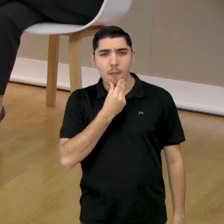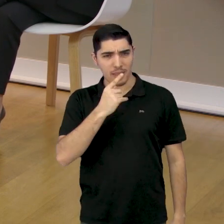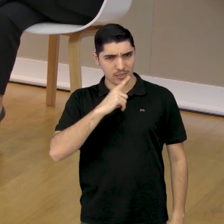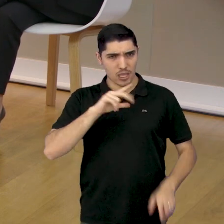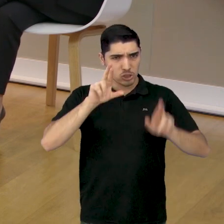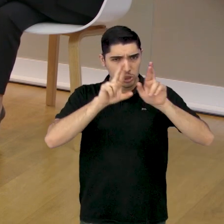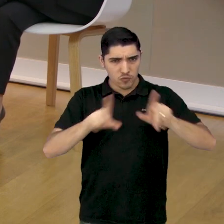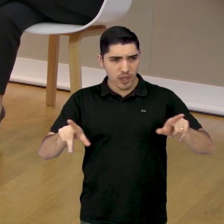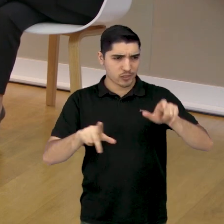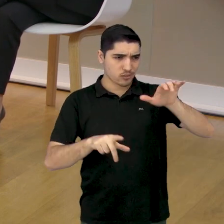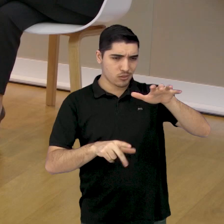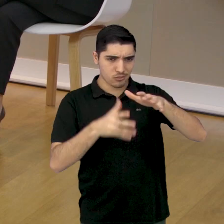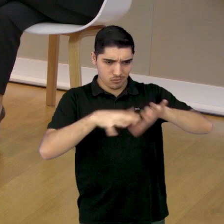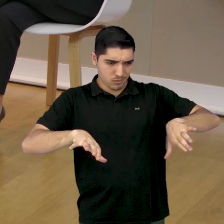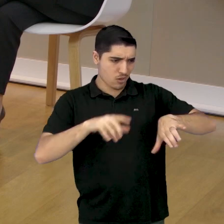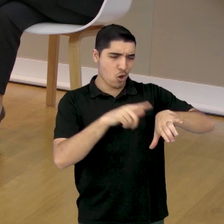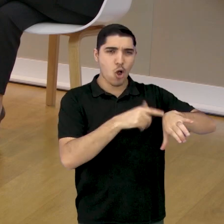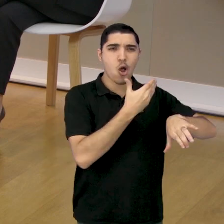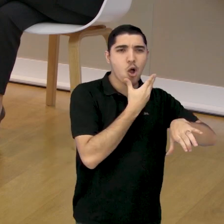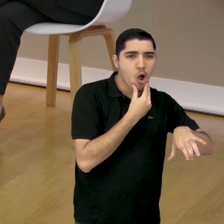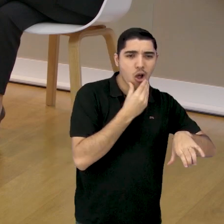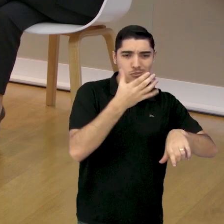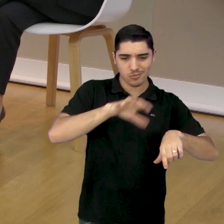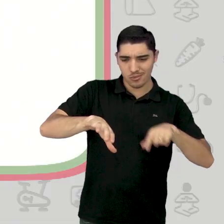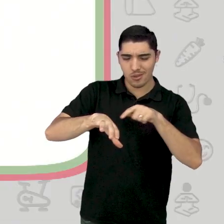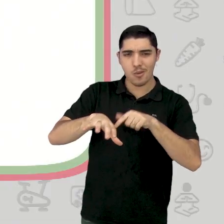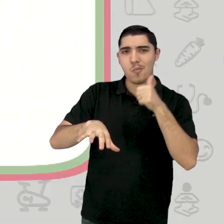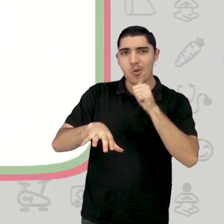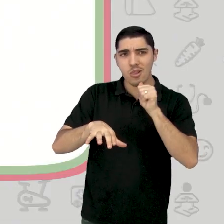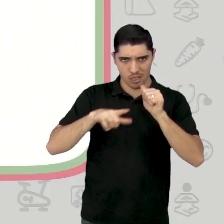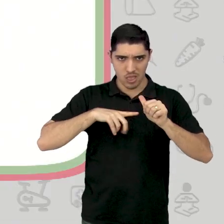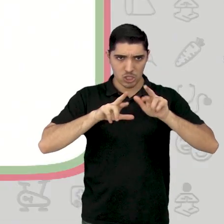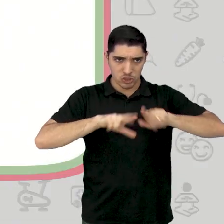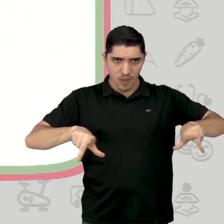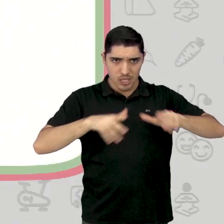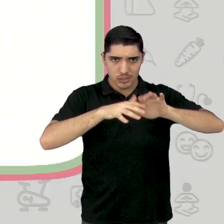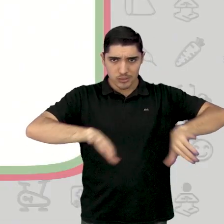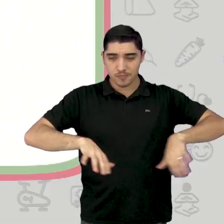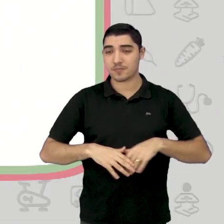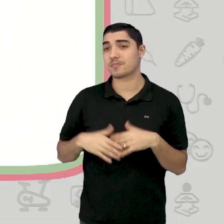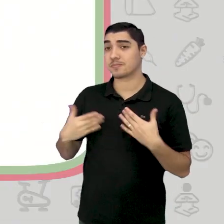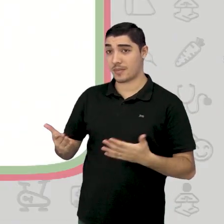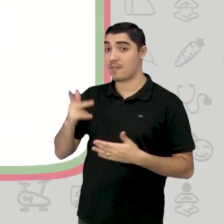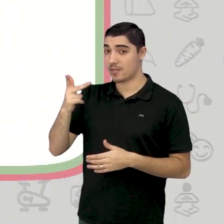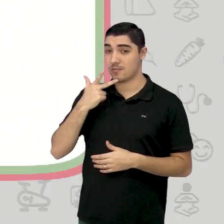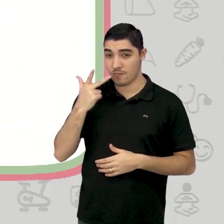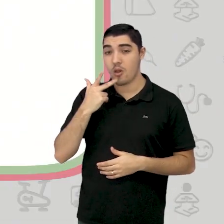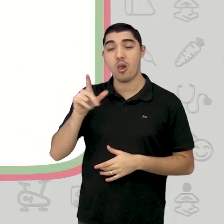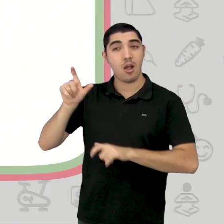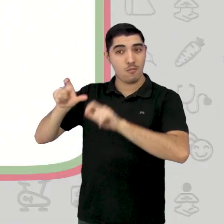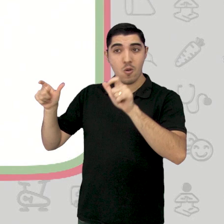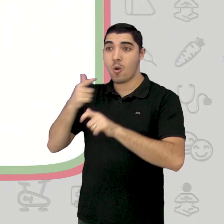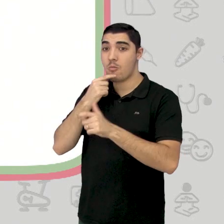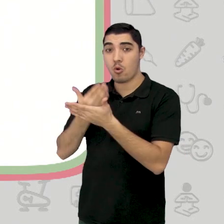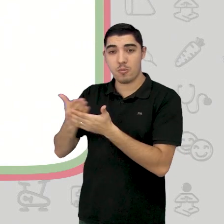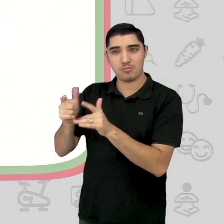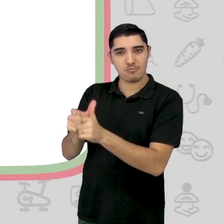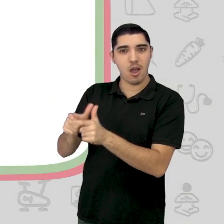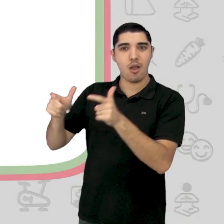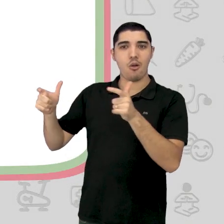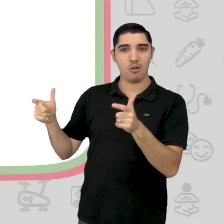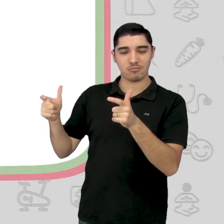diferença quando você aplica no homem pro Botox que você aplica na mulher? Qual que é a diferença? Bom, como você falou, né, os homens têm se cuidado mais, isso é